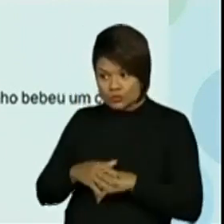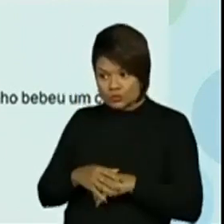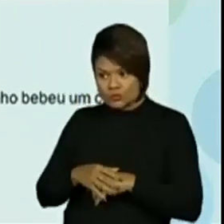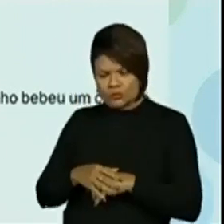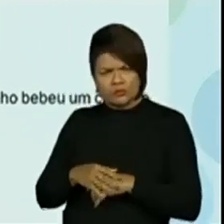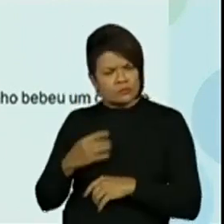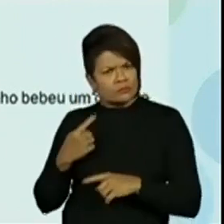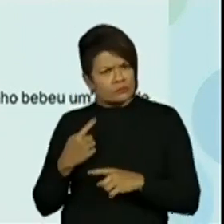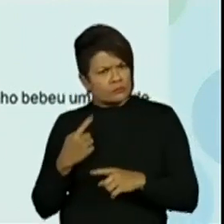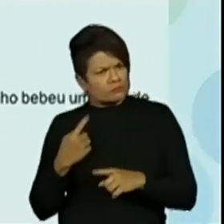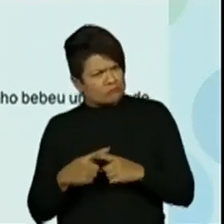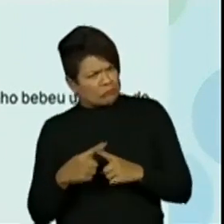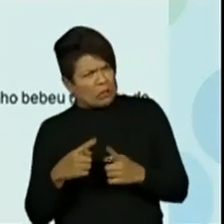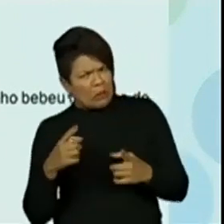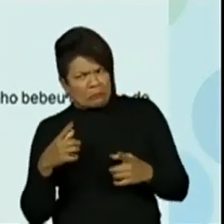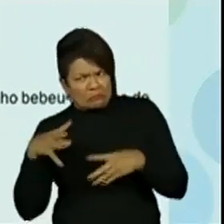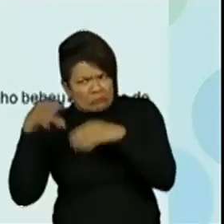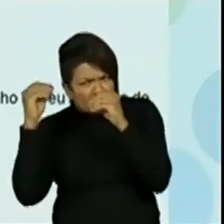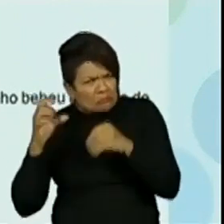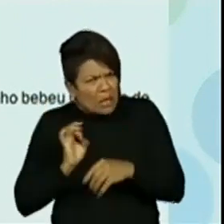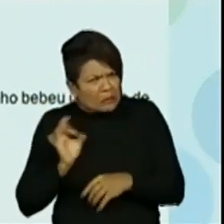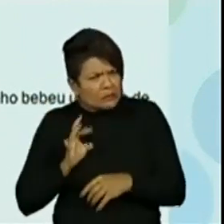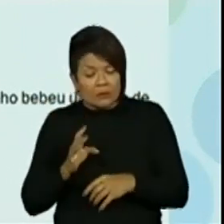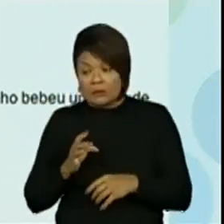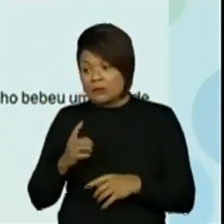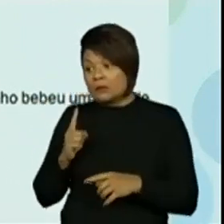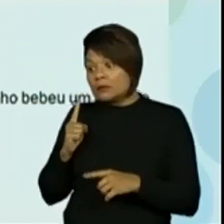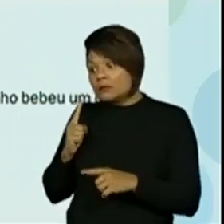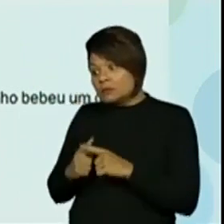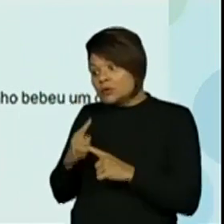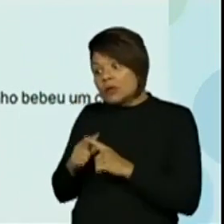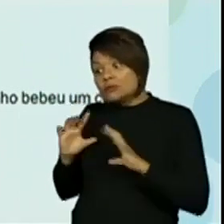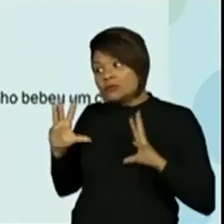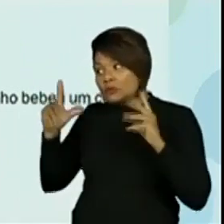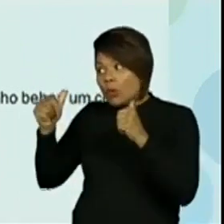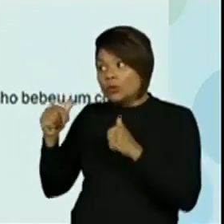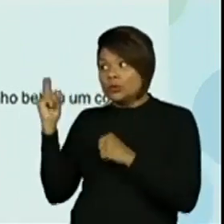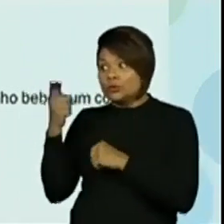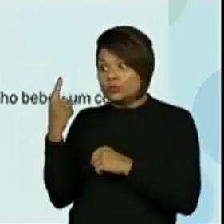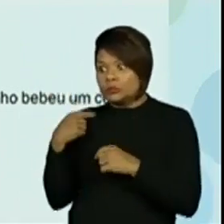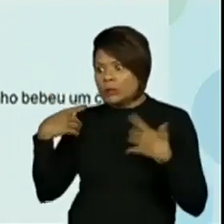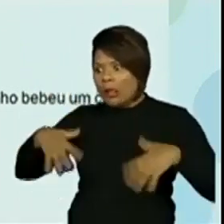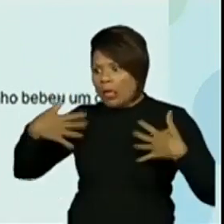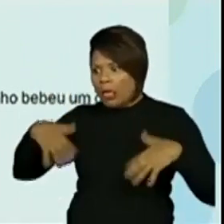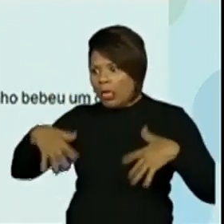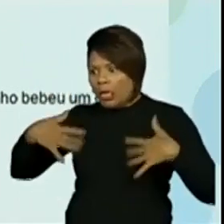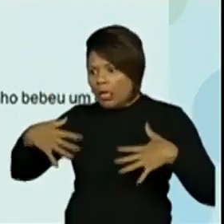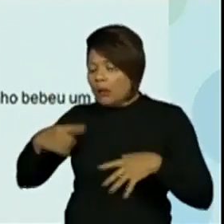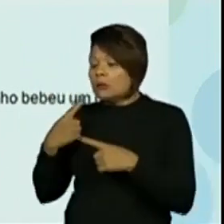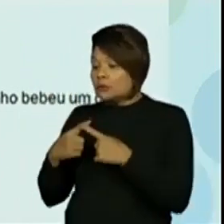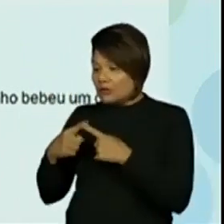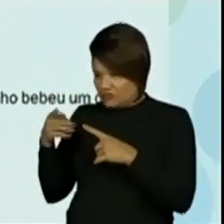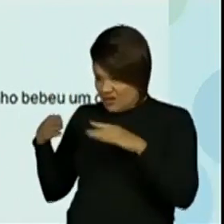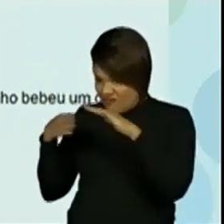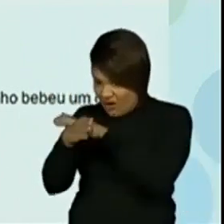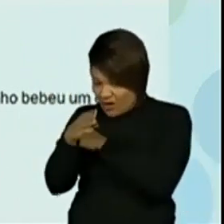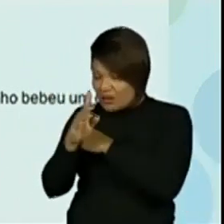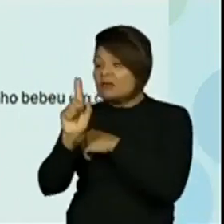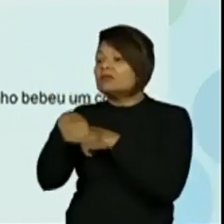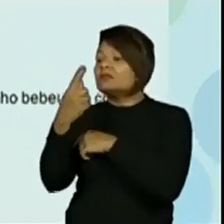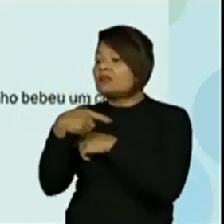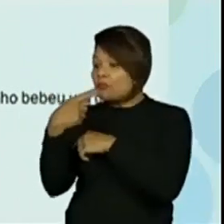sente. Ninguém sai de lá, a não ser morto. De manhã, a companhia leva o